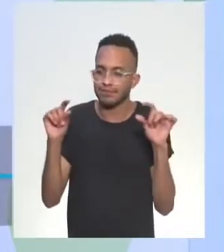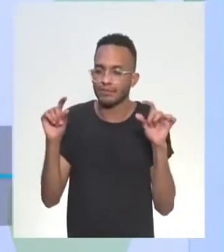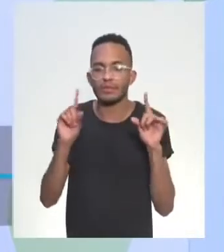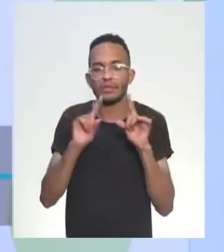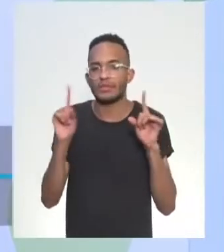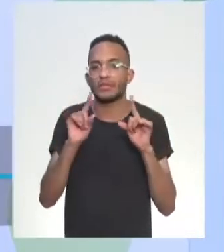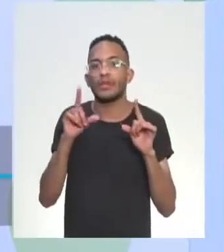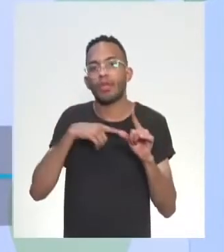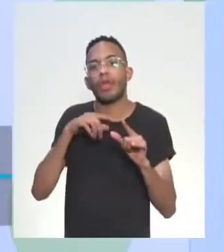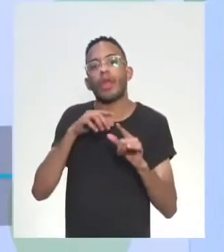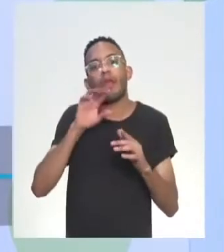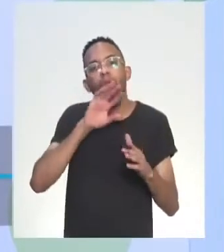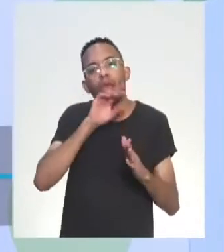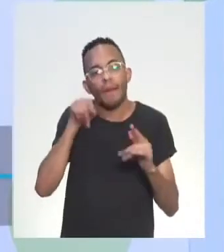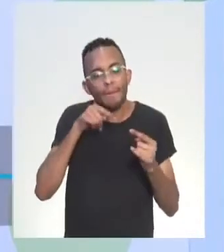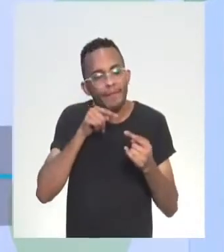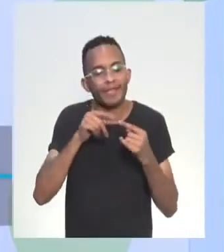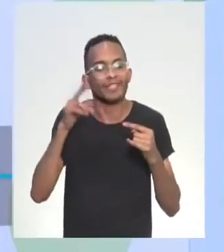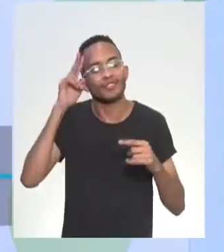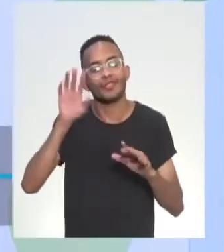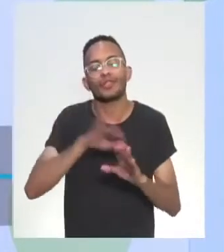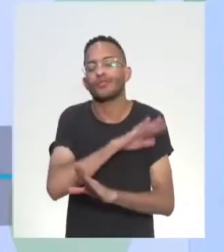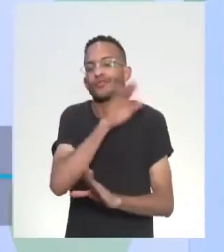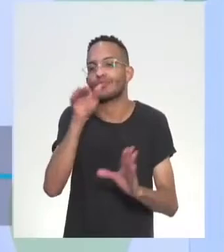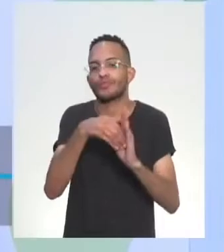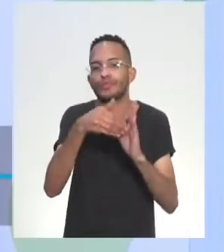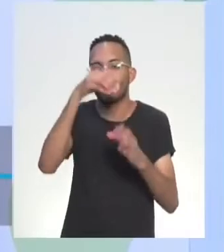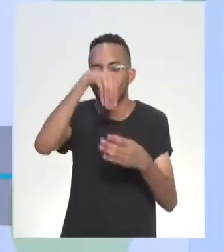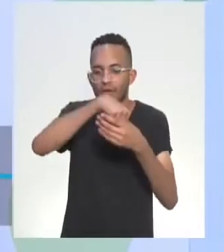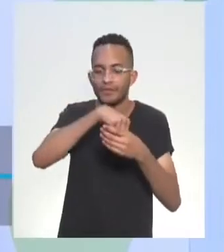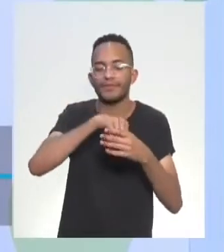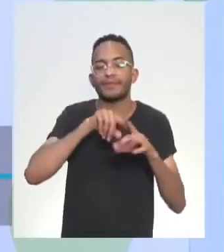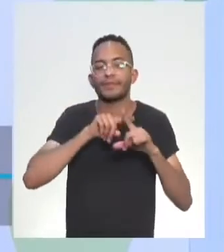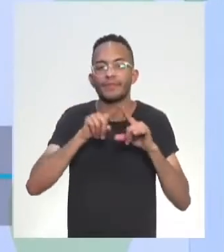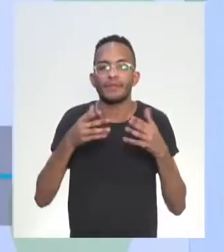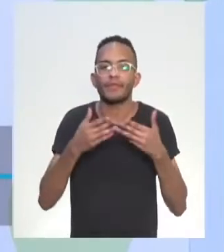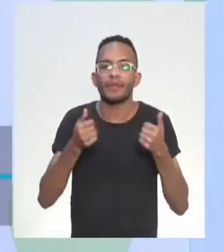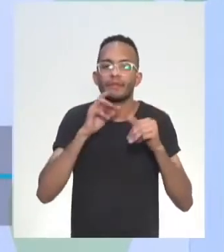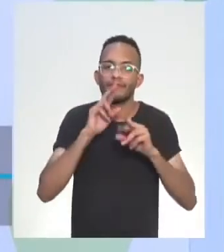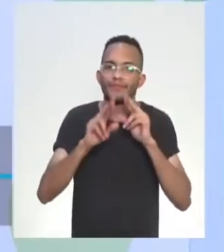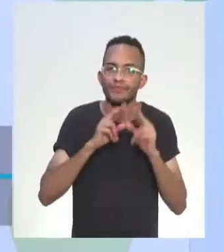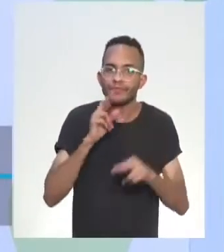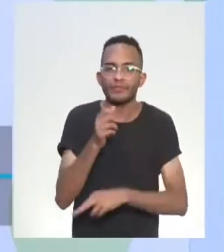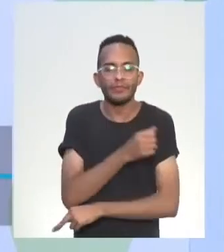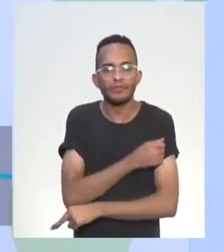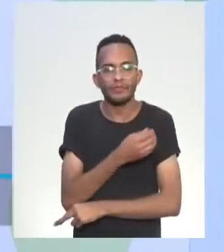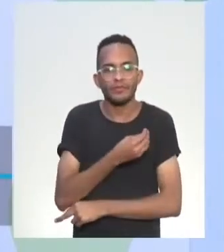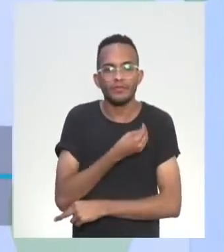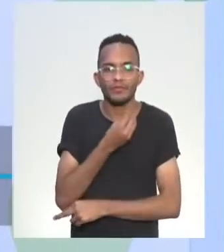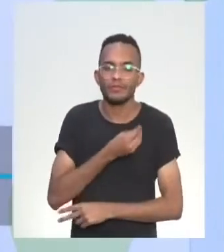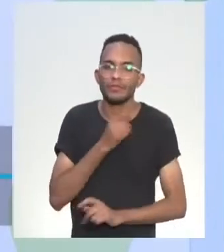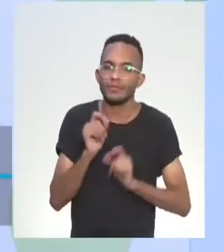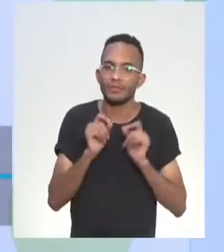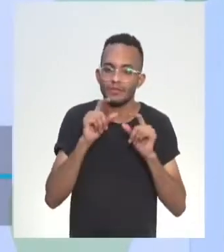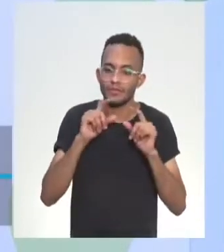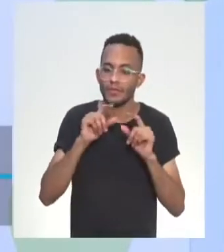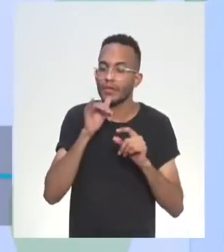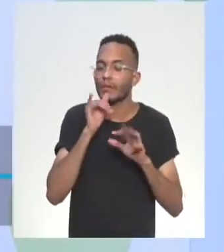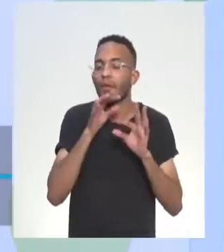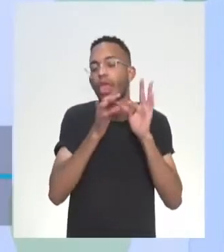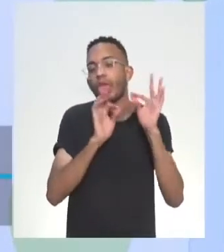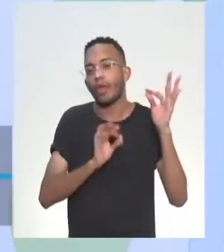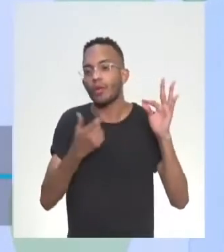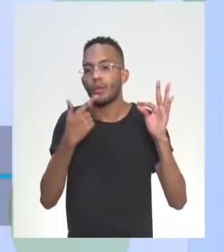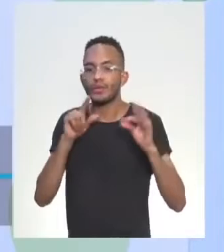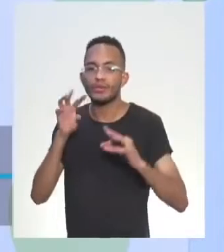sentido completo, tá? Ela tem a história completa dentro dela. Eu acho que a melhor resposta aí dos alunos que participaram seria: os quadrinhos são mais longos e as